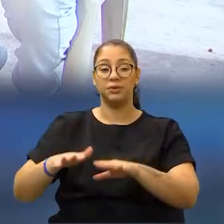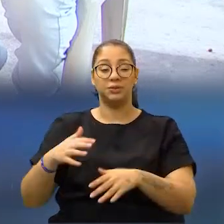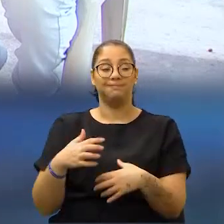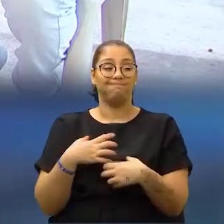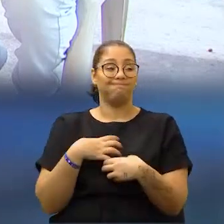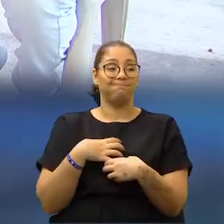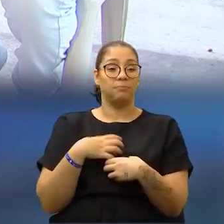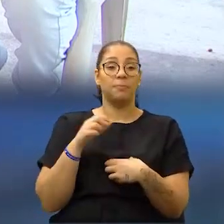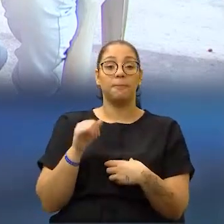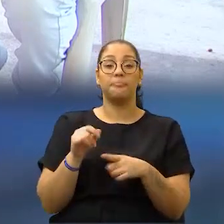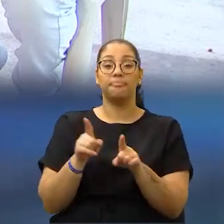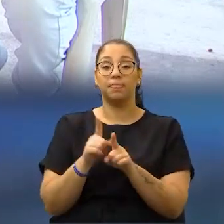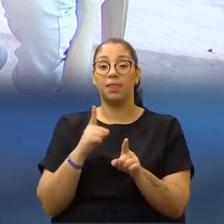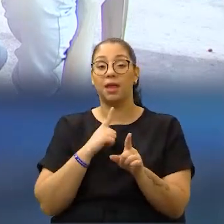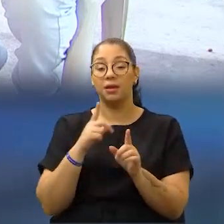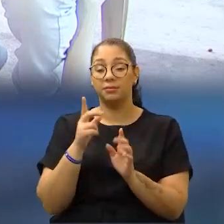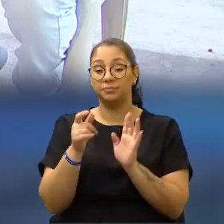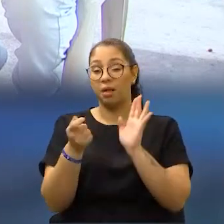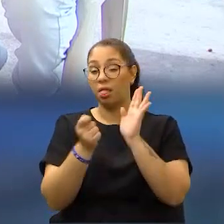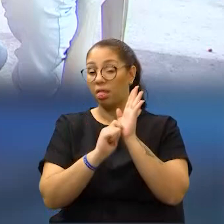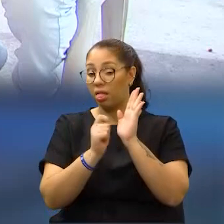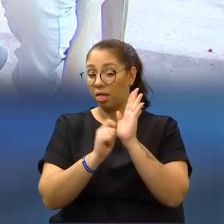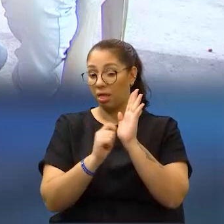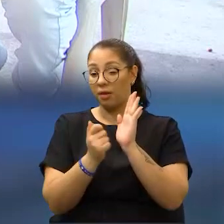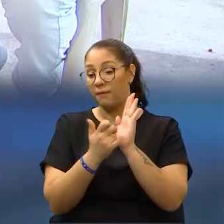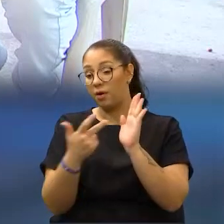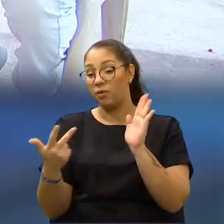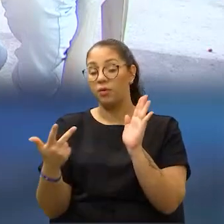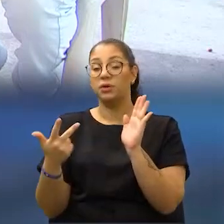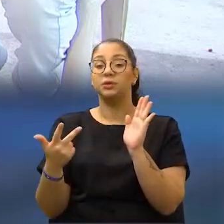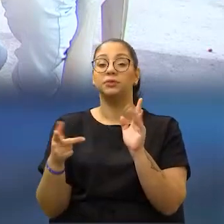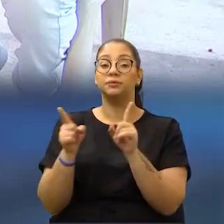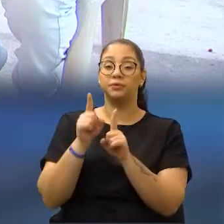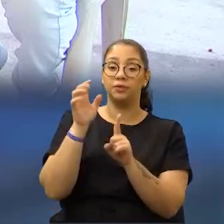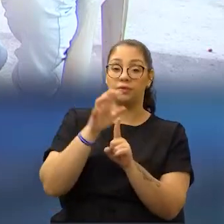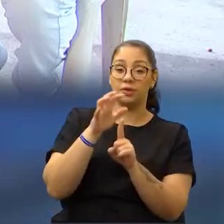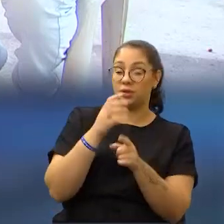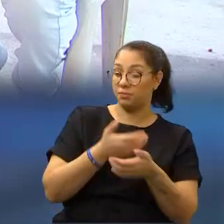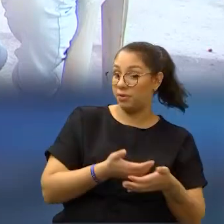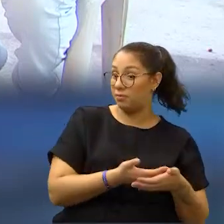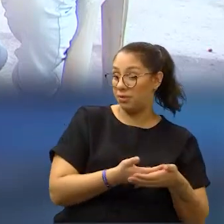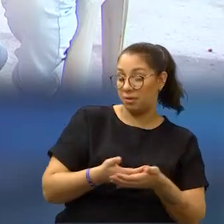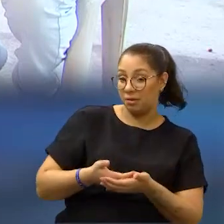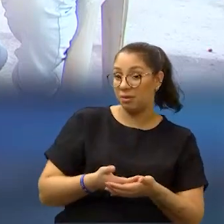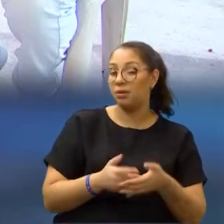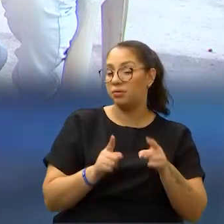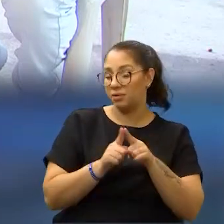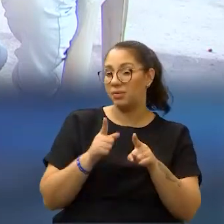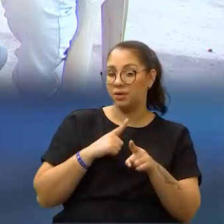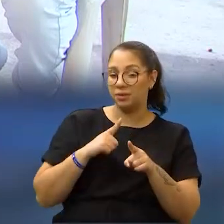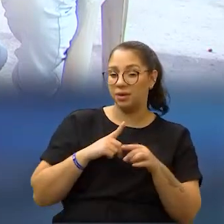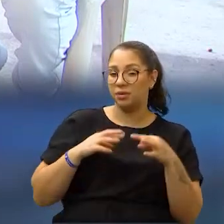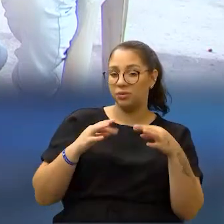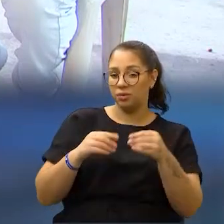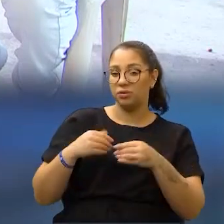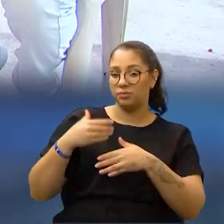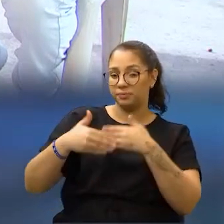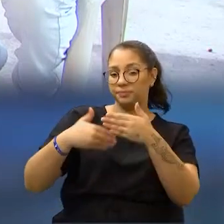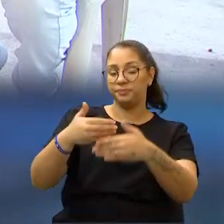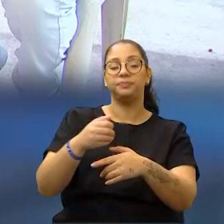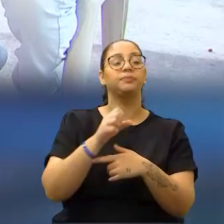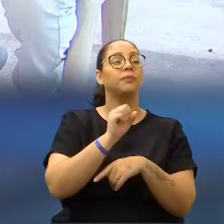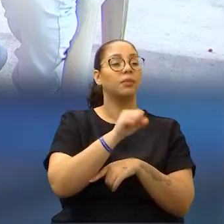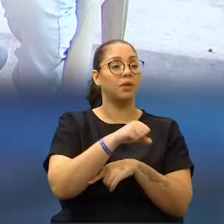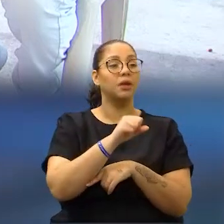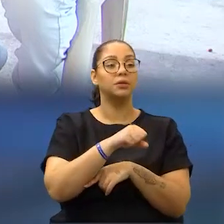nessa situação, ou se ela faz uso de alguma coisa, já afeta o bebê, né? Vocês fazem também todo esse